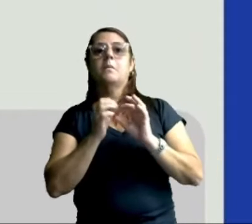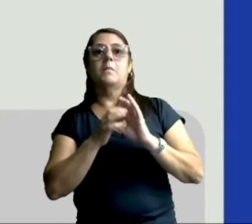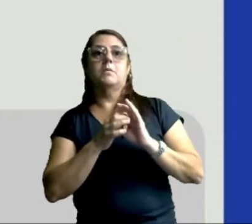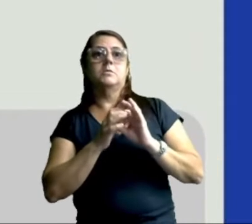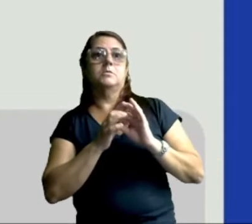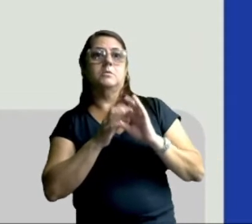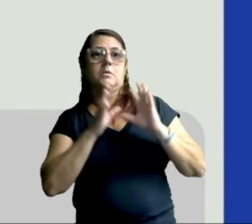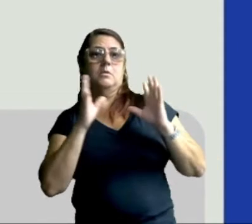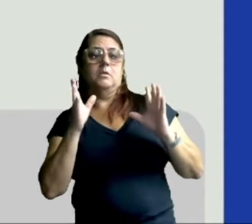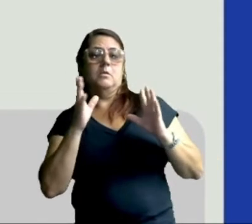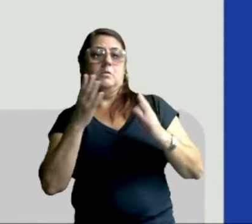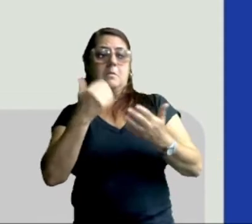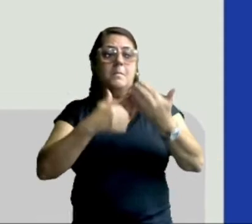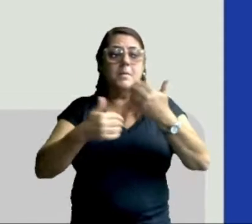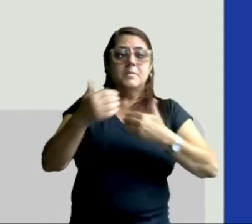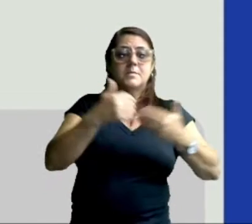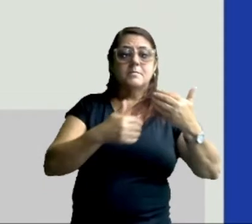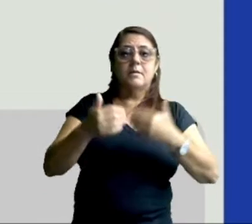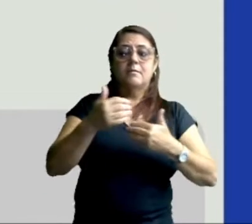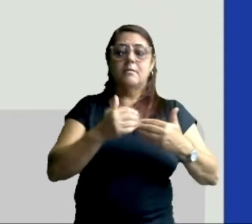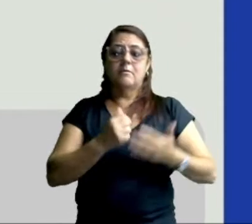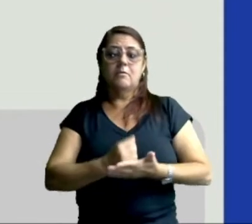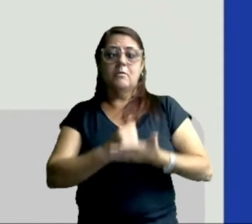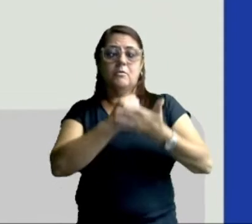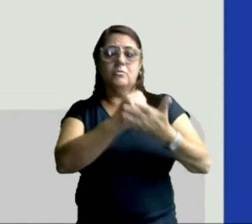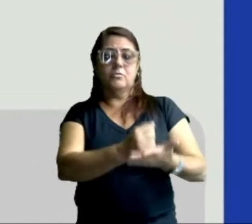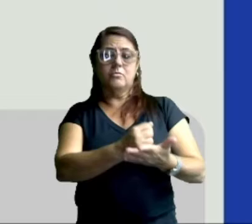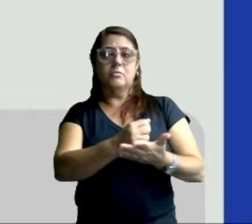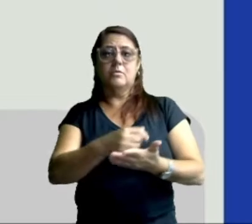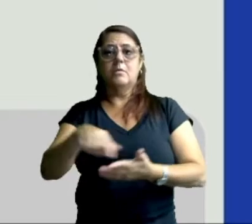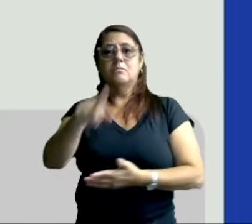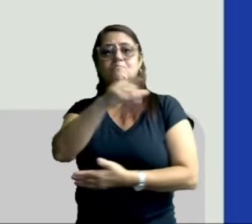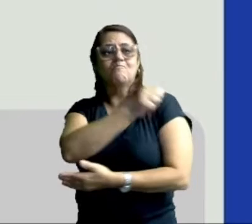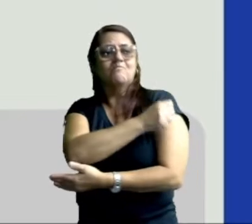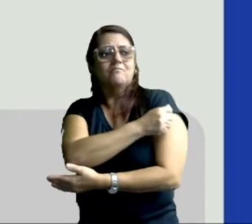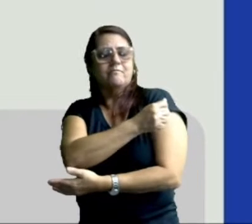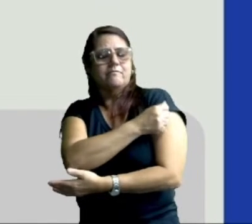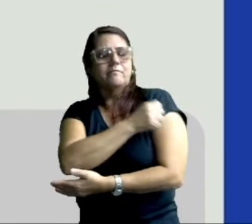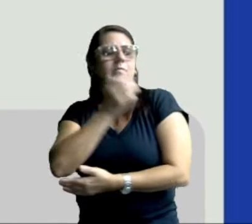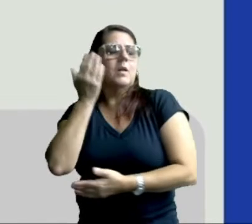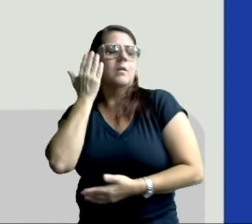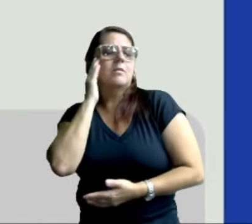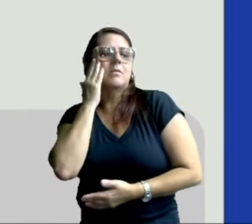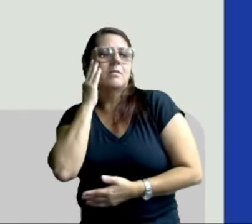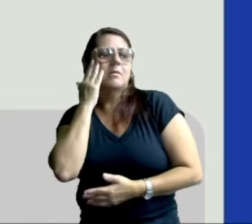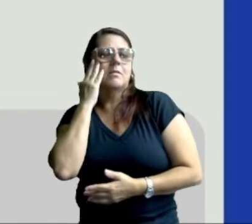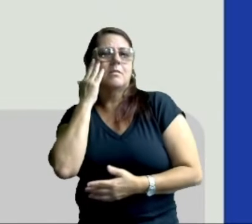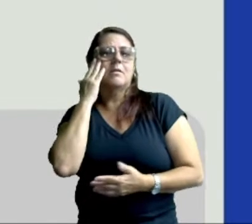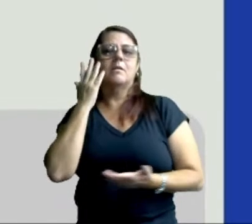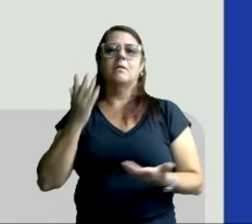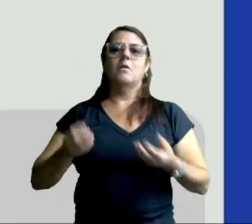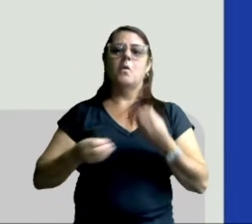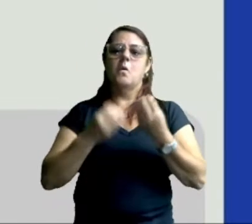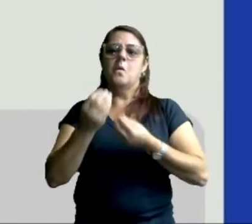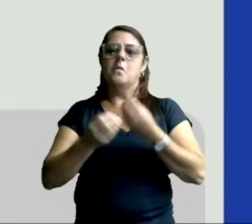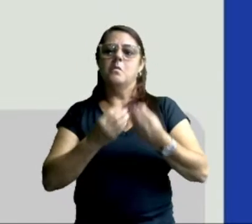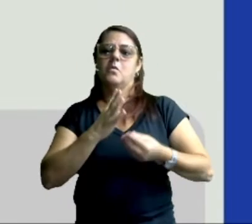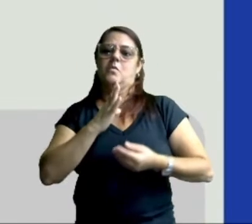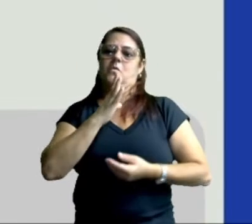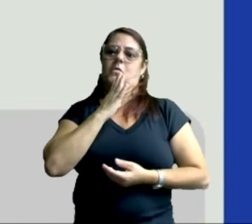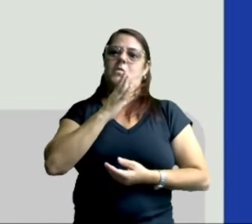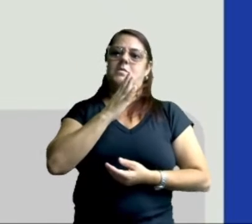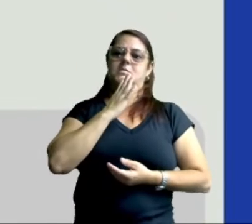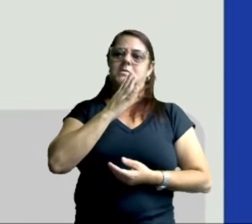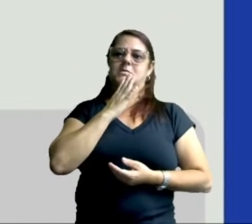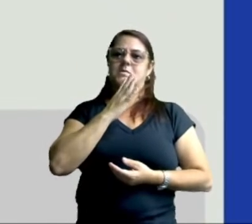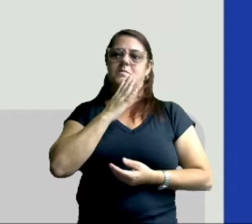diversificados, dinâmicos e interativos, que ajudam o aluno a entender e aplicar o conhecimento.